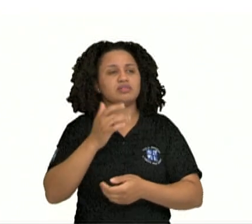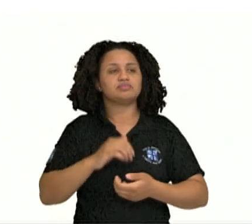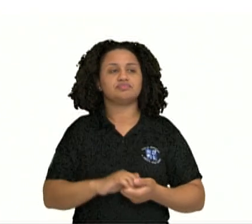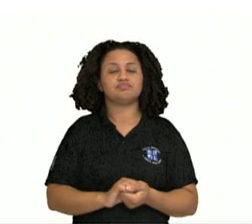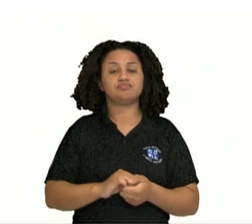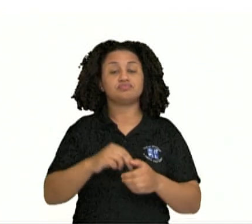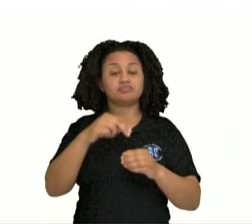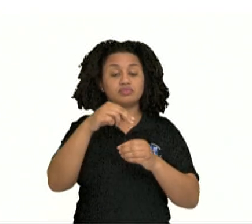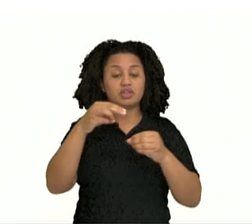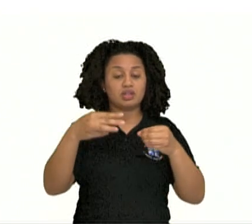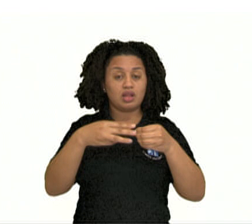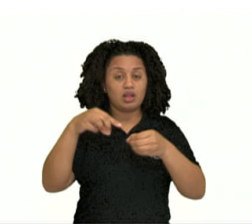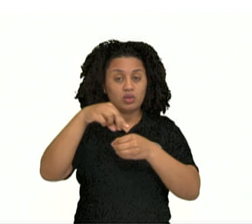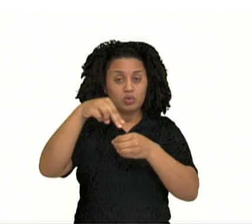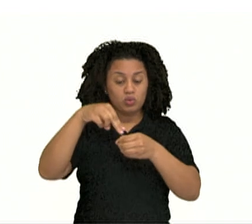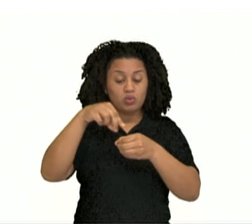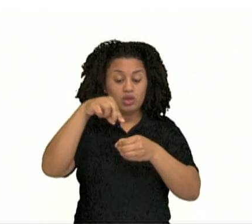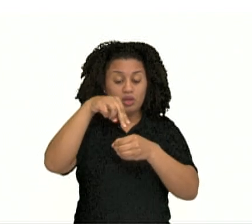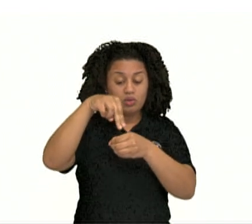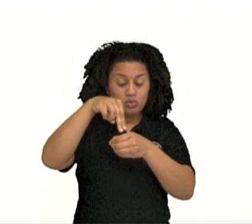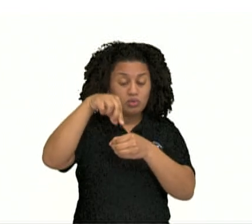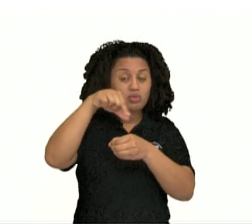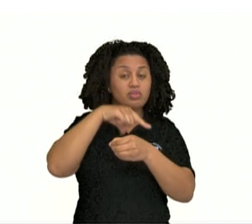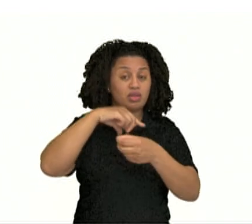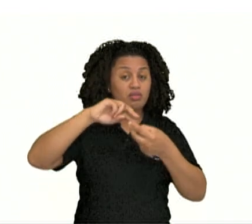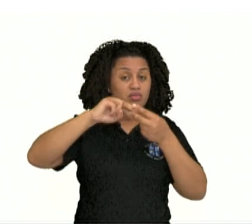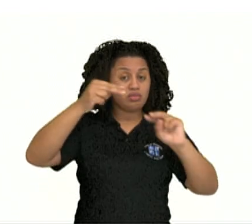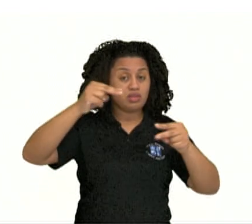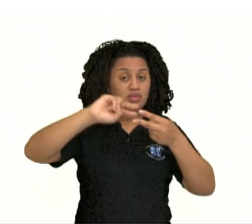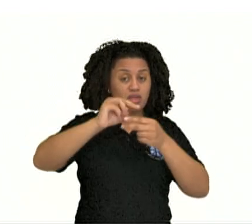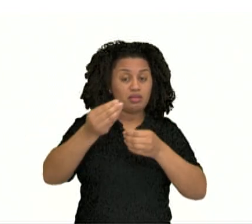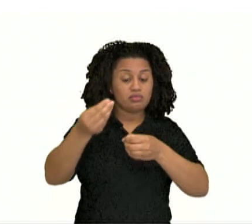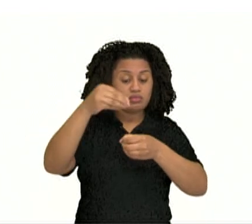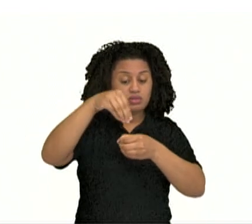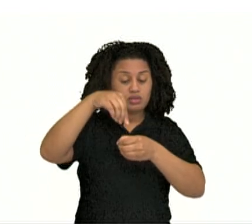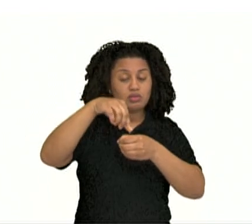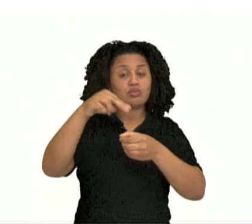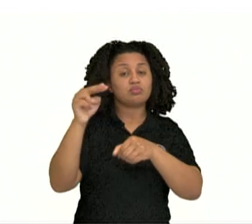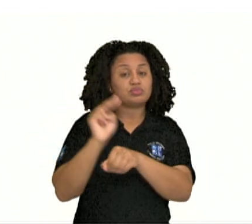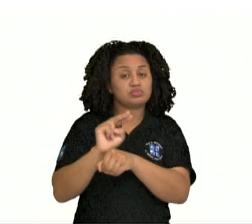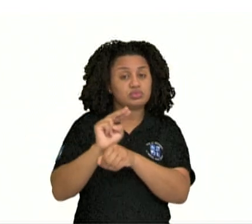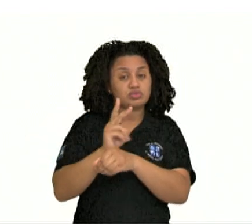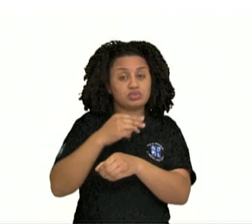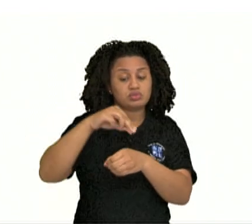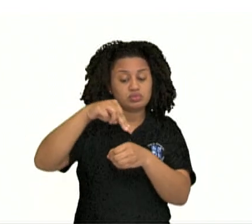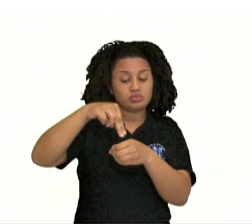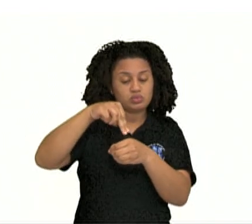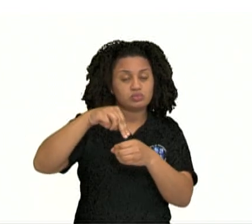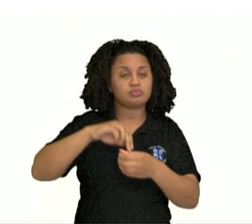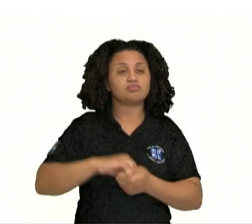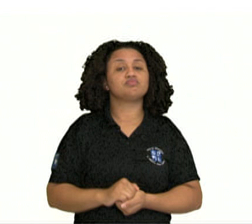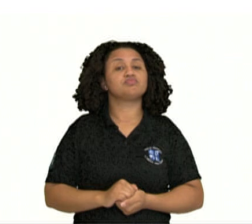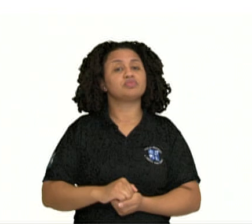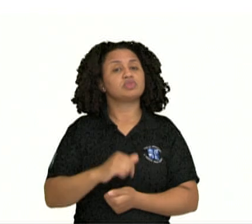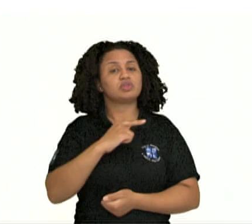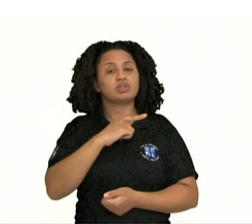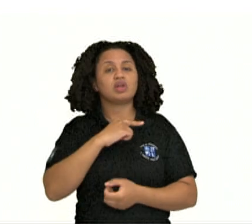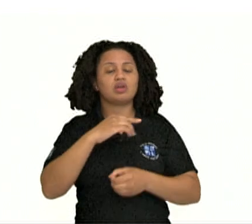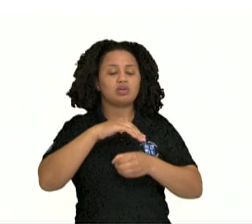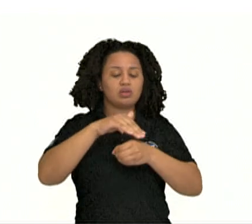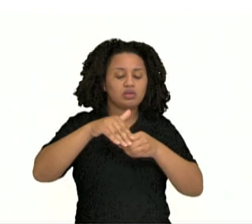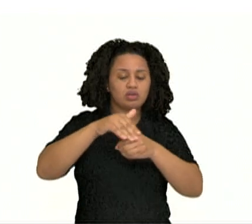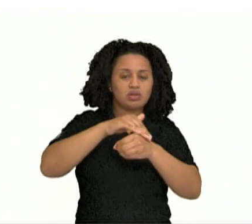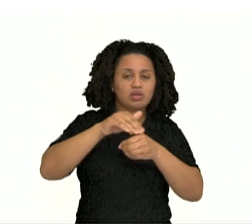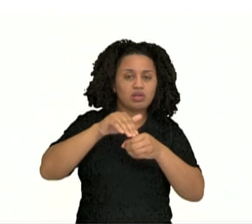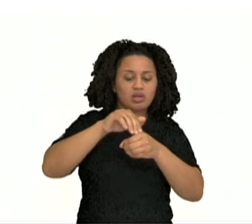celular e no qual o material genético DNA fica protegido em seu interior ele é composto por uma membrana